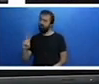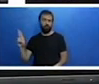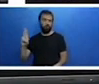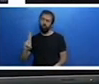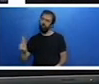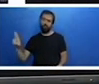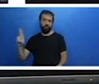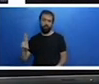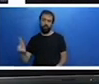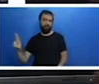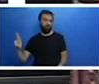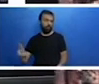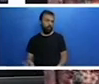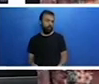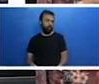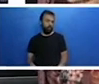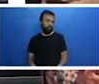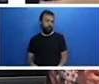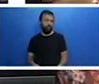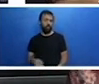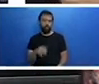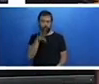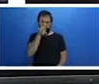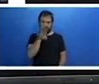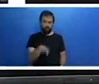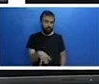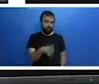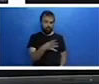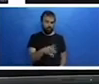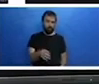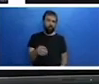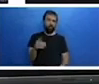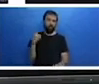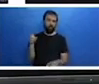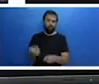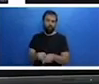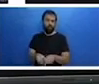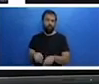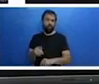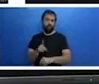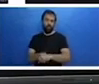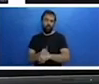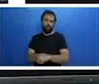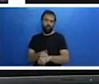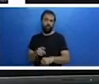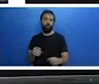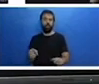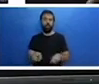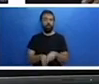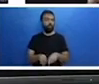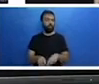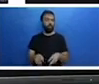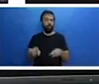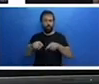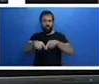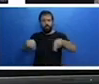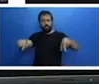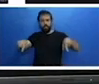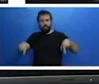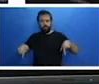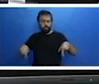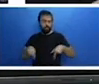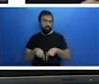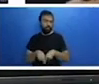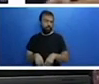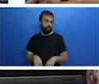Quando nós estamos em torneio, nós temos a planilha, o relógio e o tabuleiro, certo? Então, como é que faz? É simples isso, é só uma questão